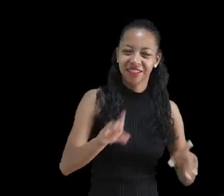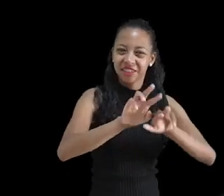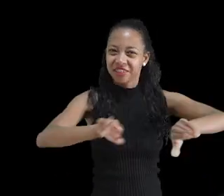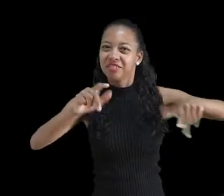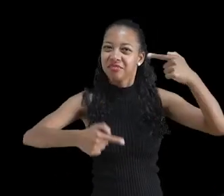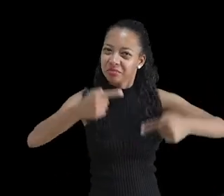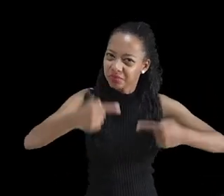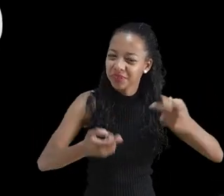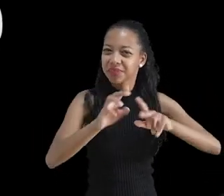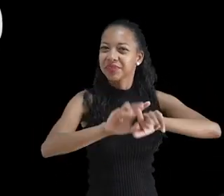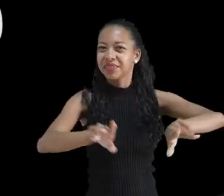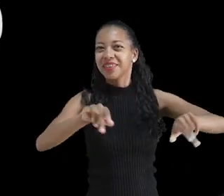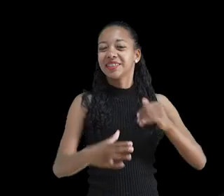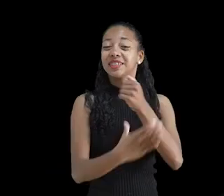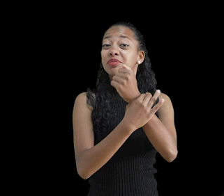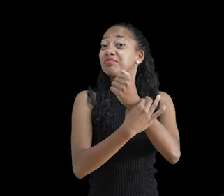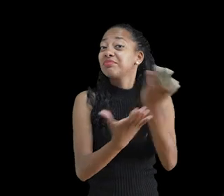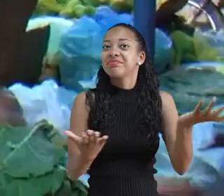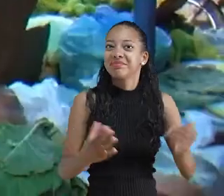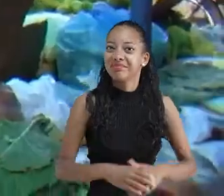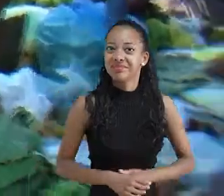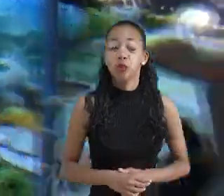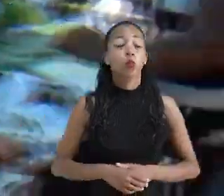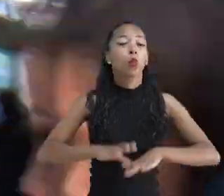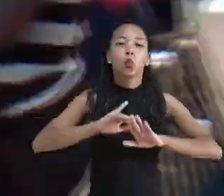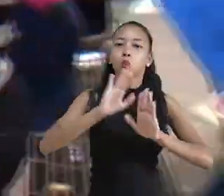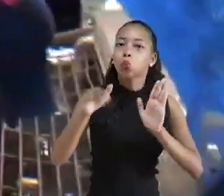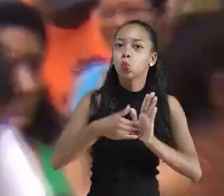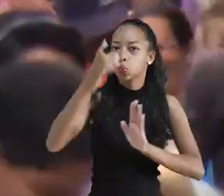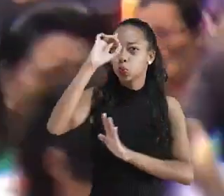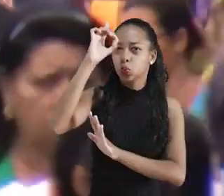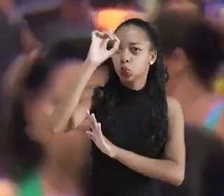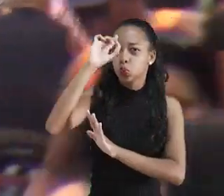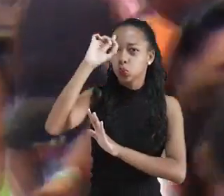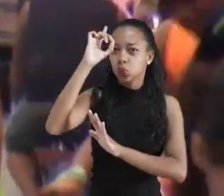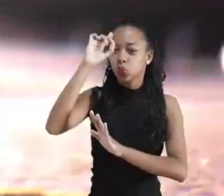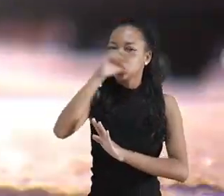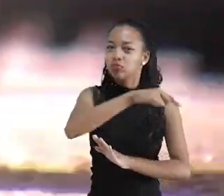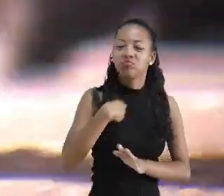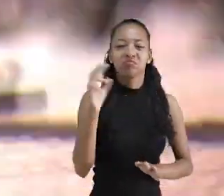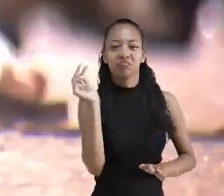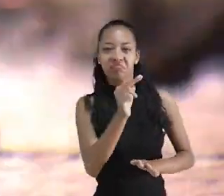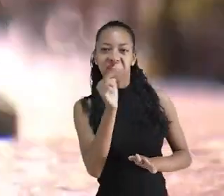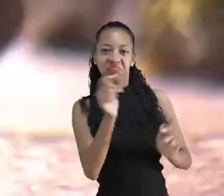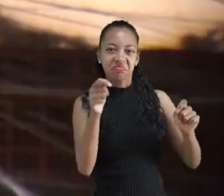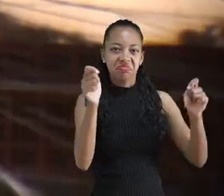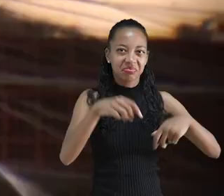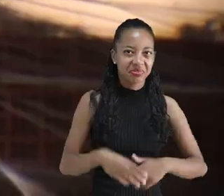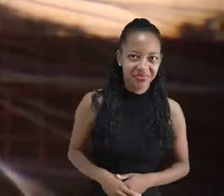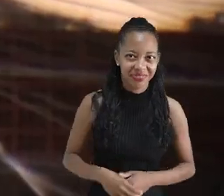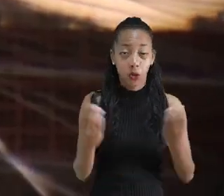religião política Direitos Humanos segurança tudo que envolve nosso dia a dia com muita sutileza e determinação